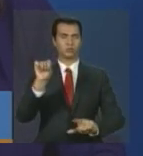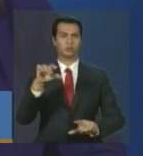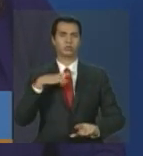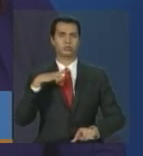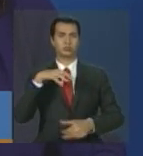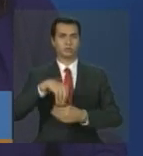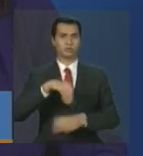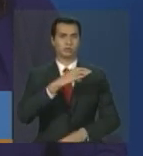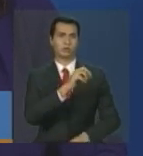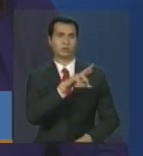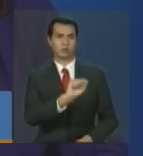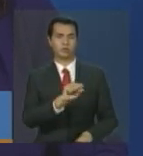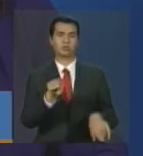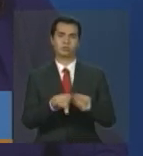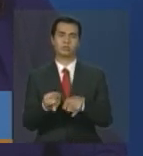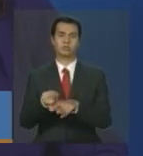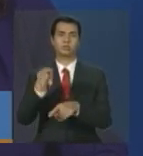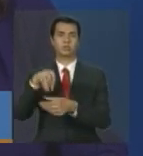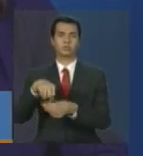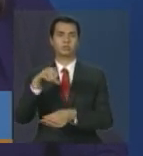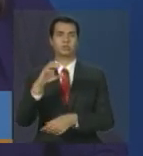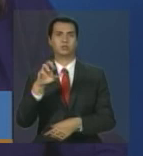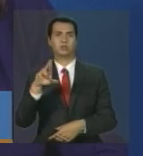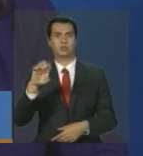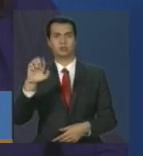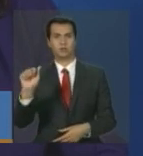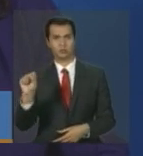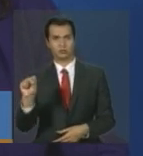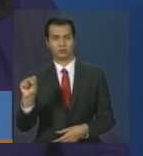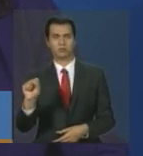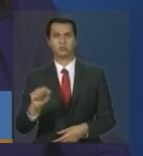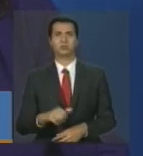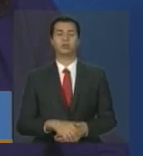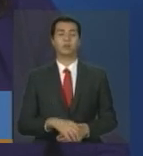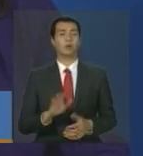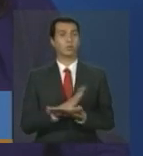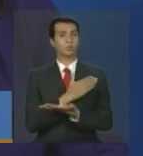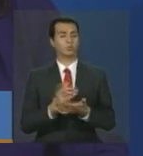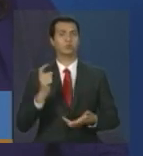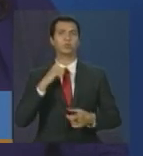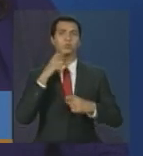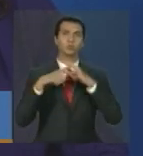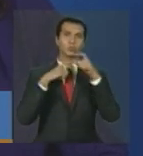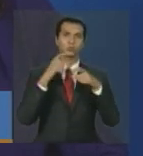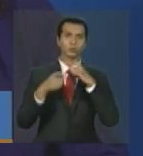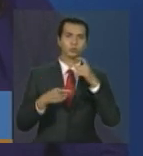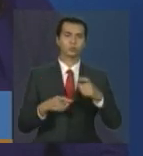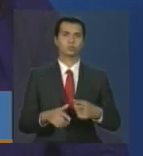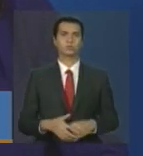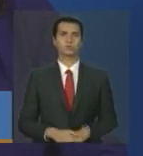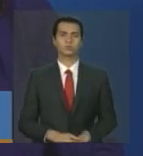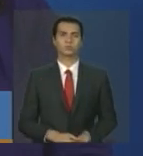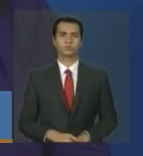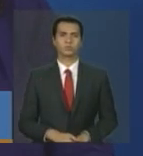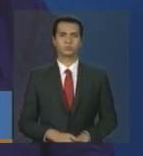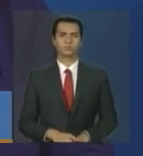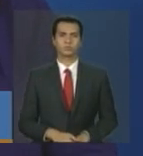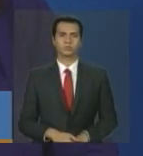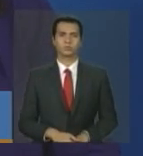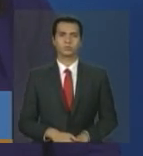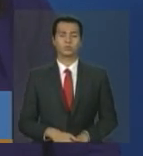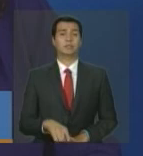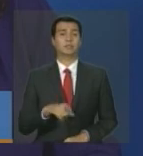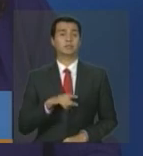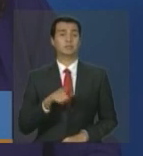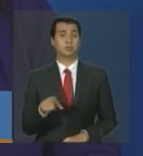Cras e creas e que tem suscitado algumas dúvidas Então eu gostaria de alertar que essas questões sobre